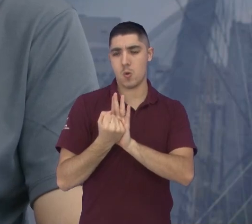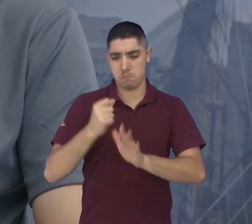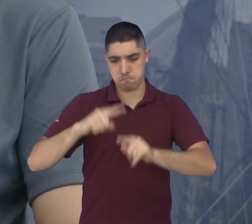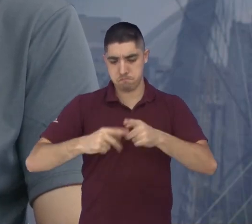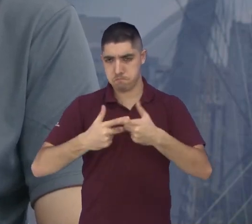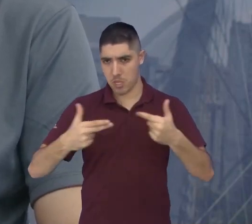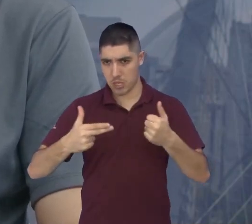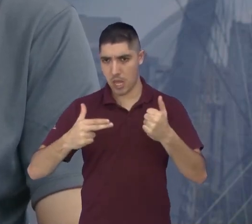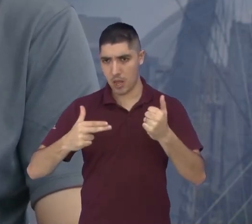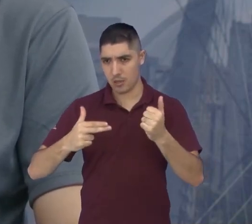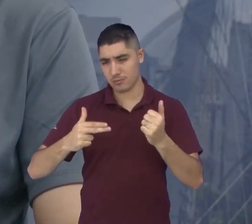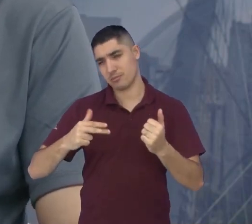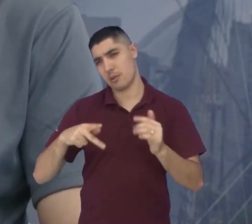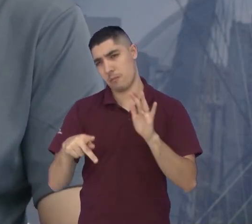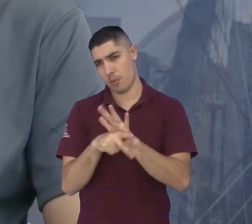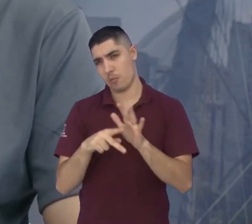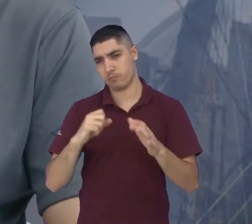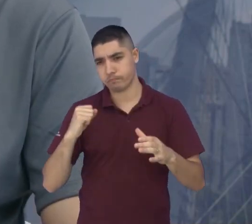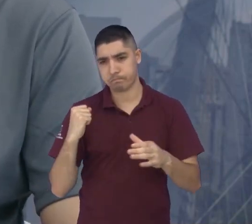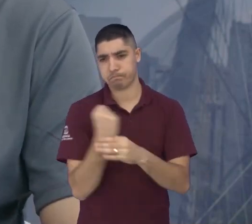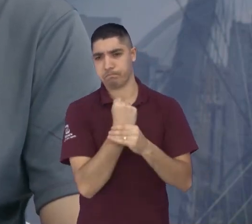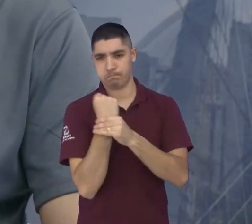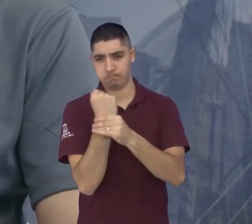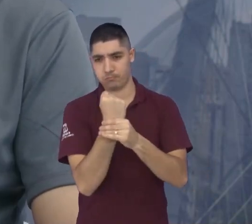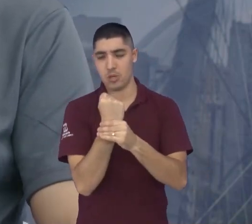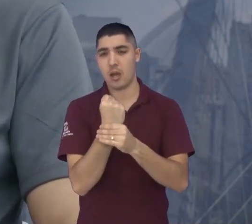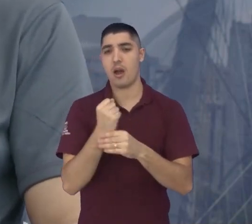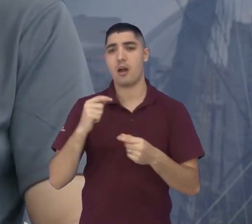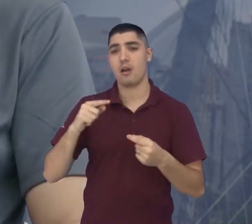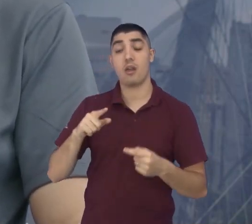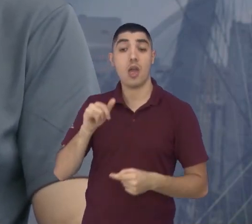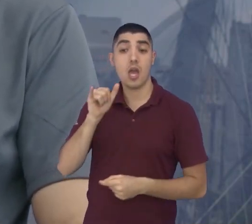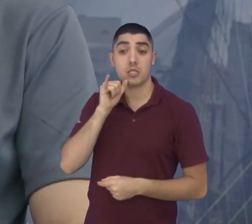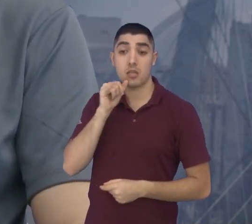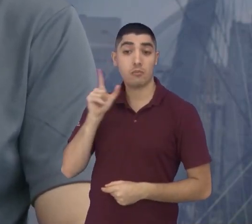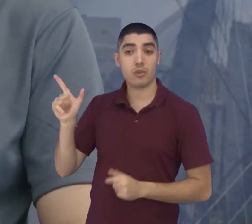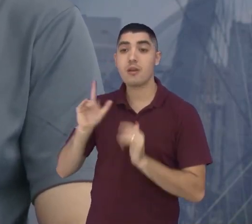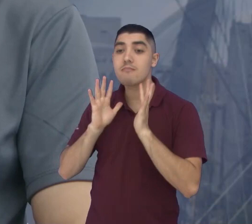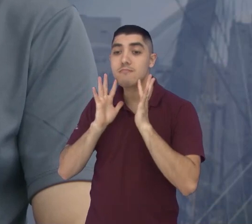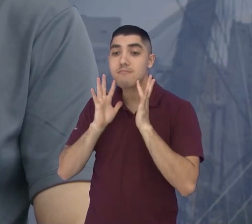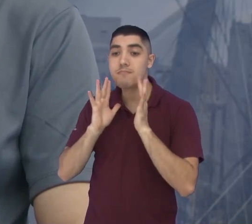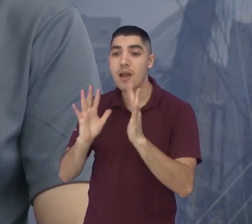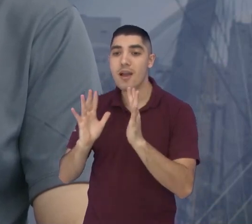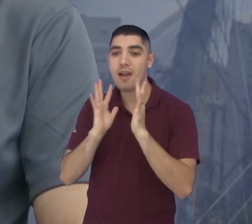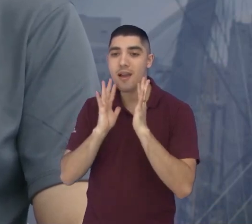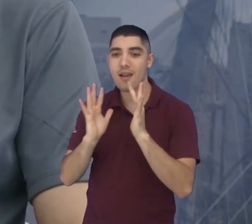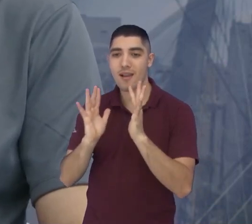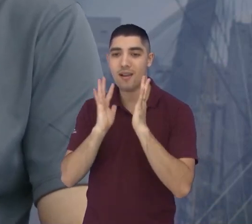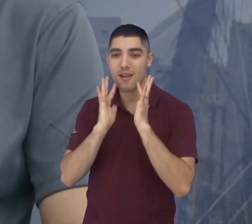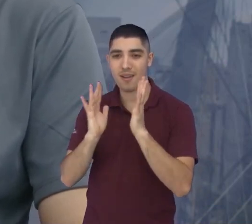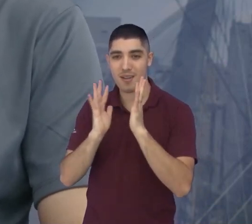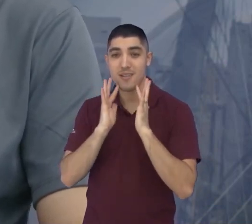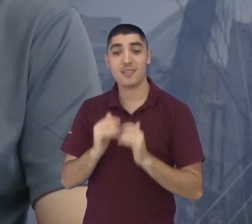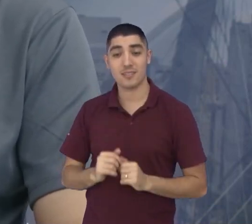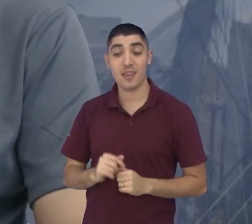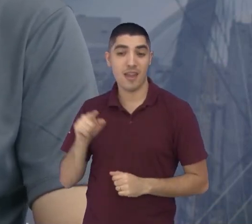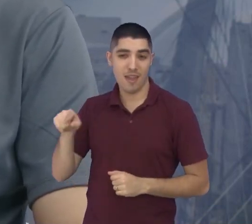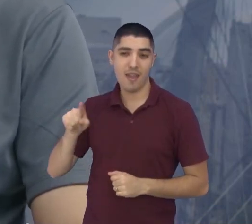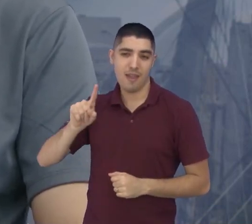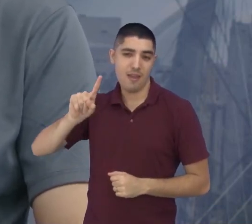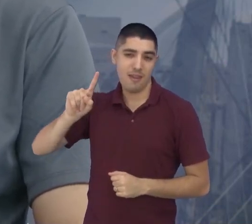nacional, estadual e municipal, é o Parque da Cidade, a antiga